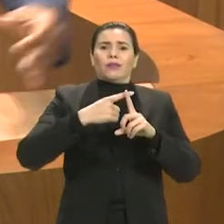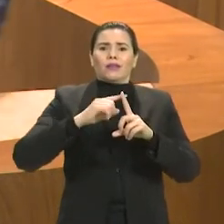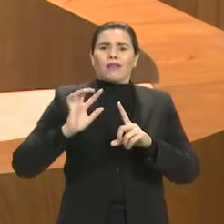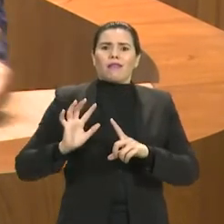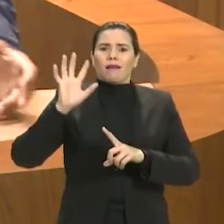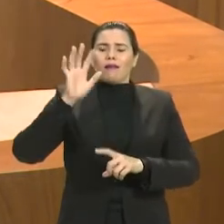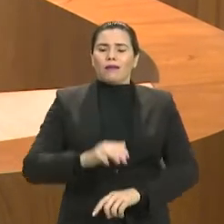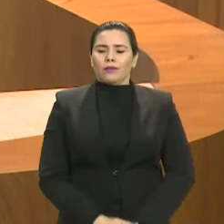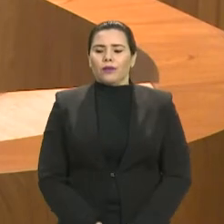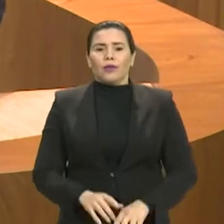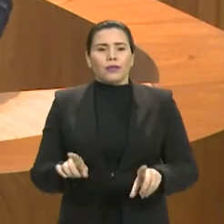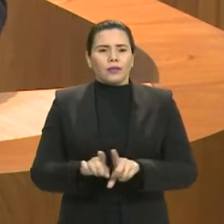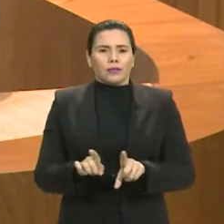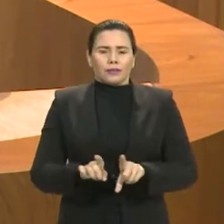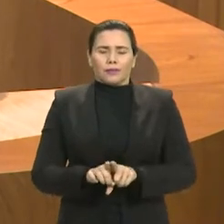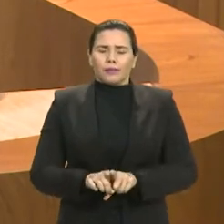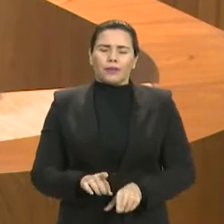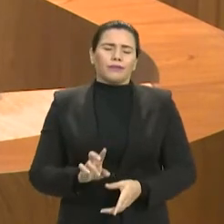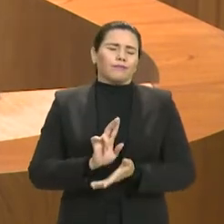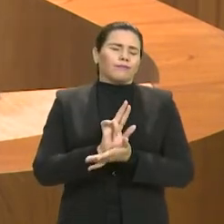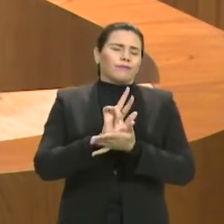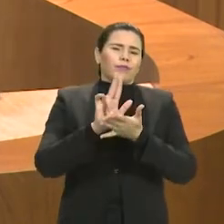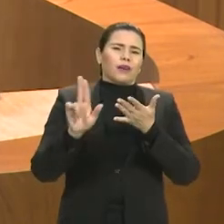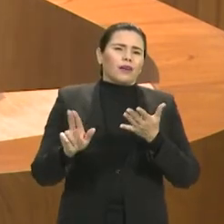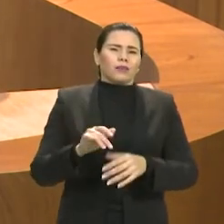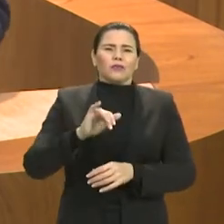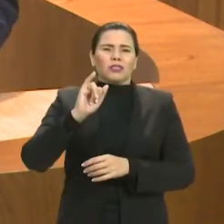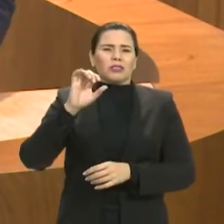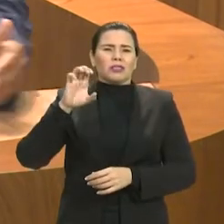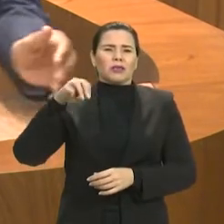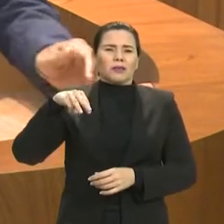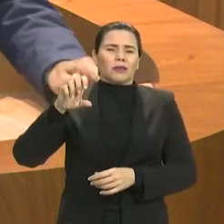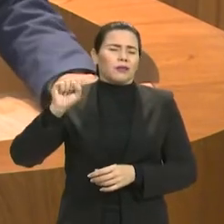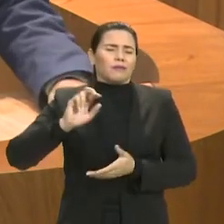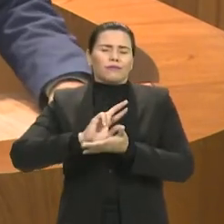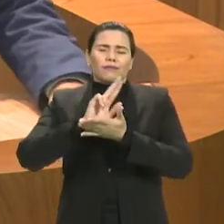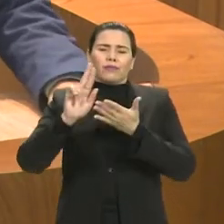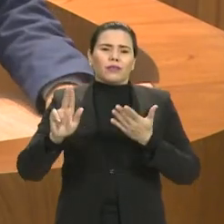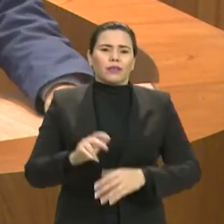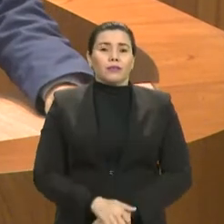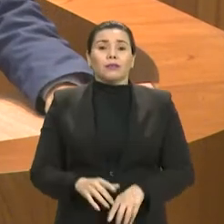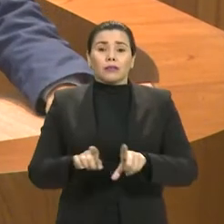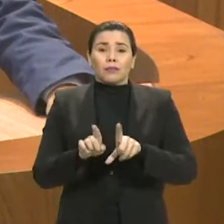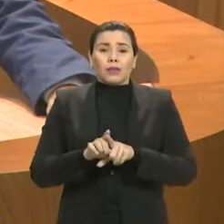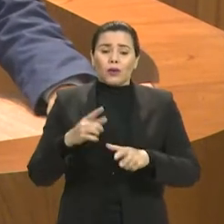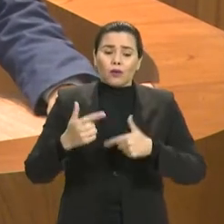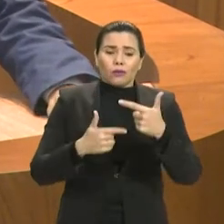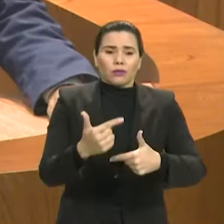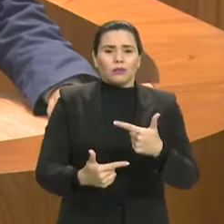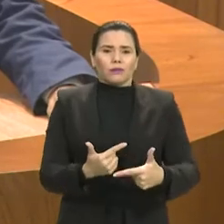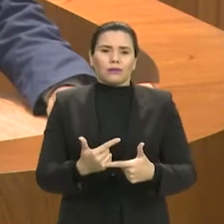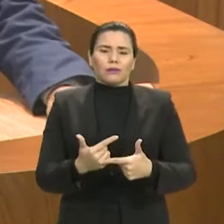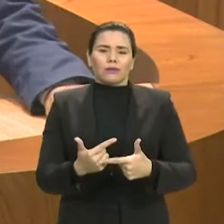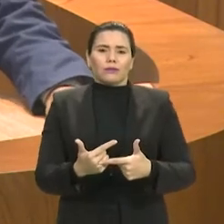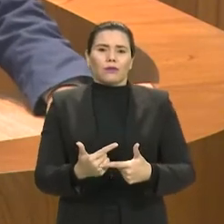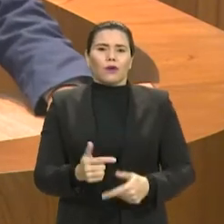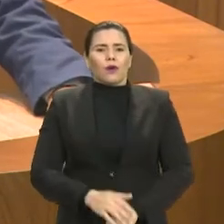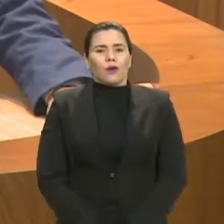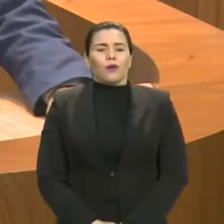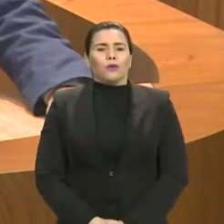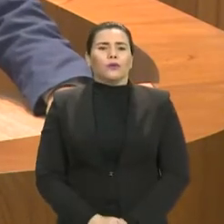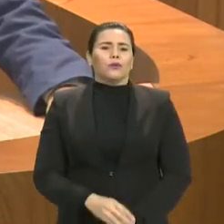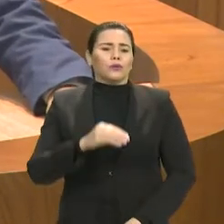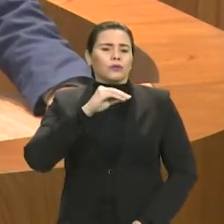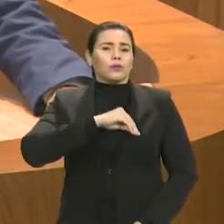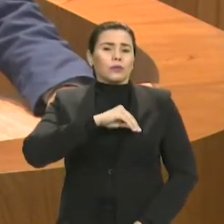dos servidores públicos, de todos os servidores públicos do Estado do Maranhão, com seus salários achatados nos últimos 7 anos, em